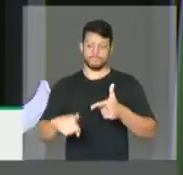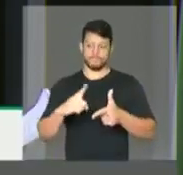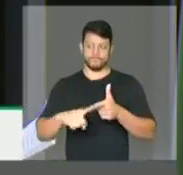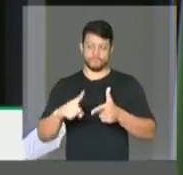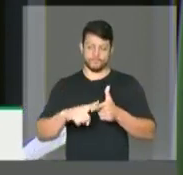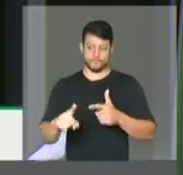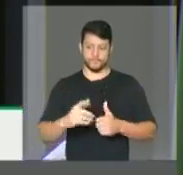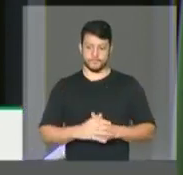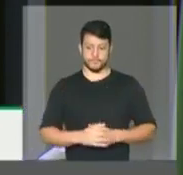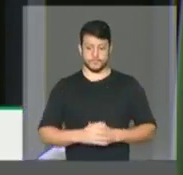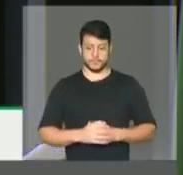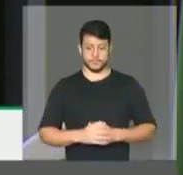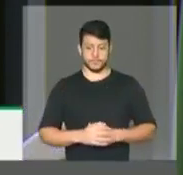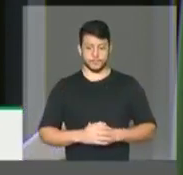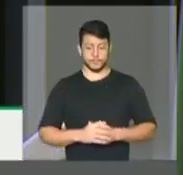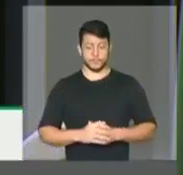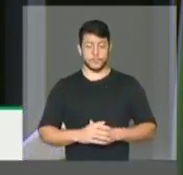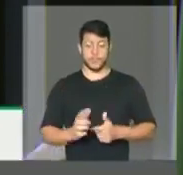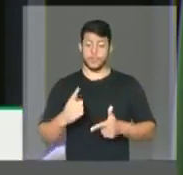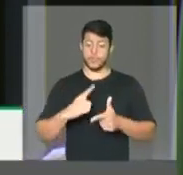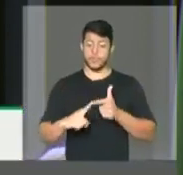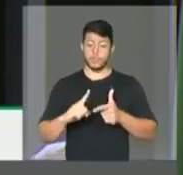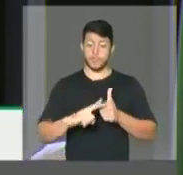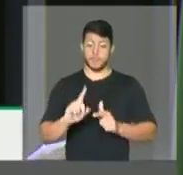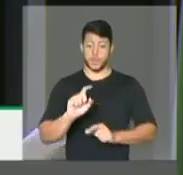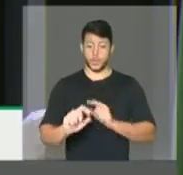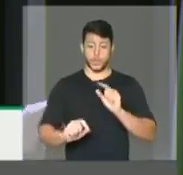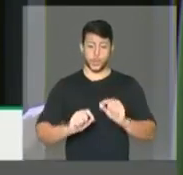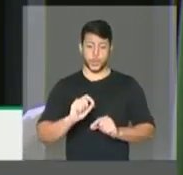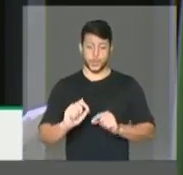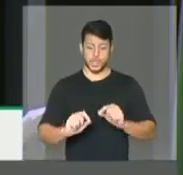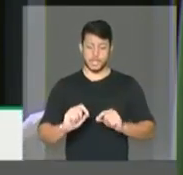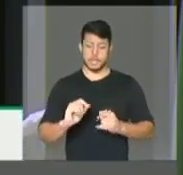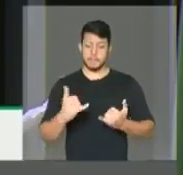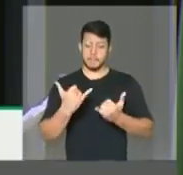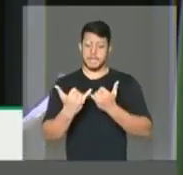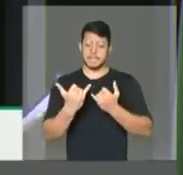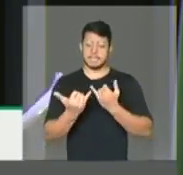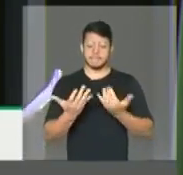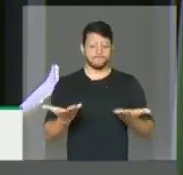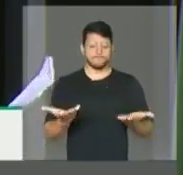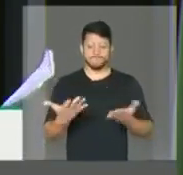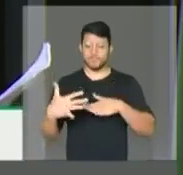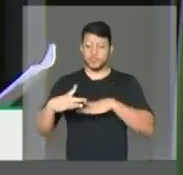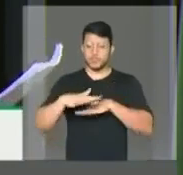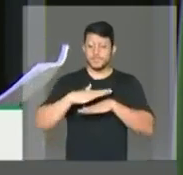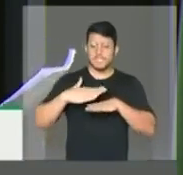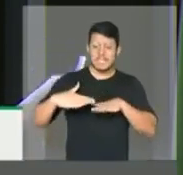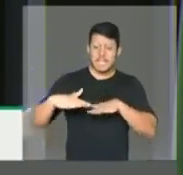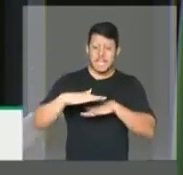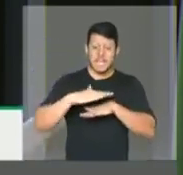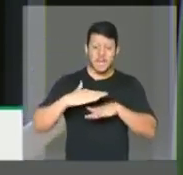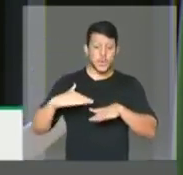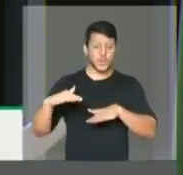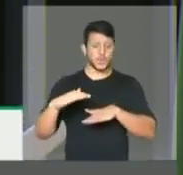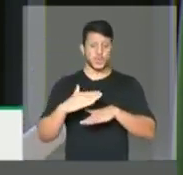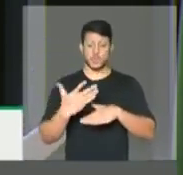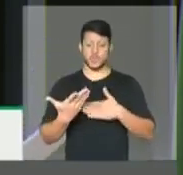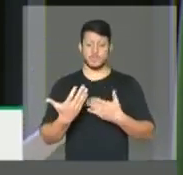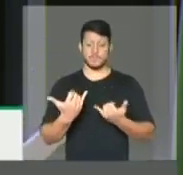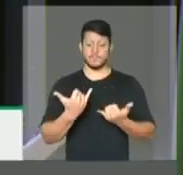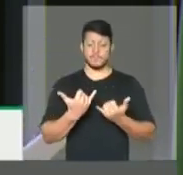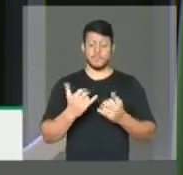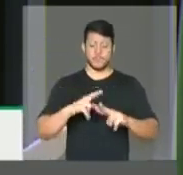Está doente porque contaminado por uma superficialidade que decorre